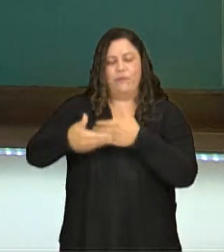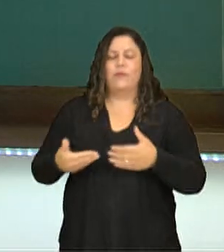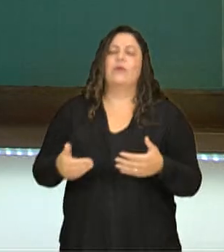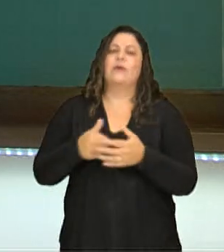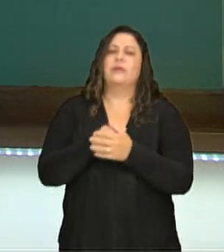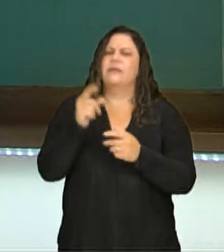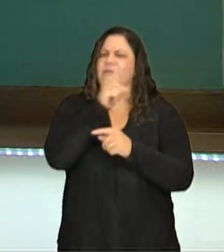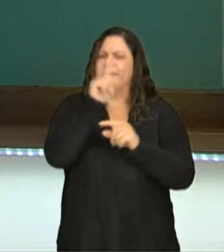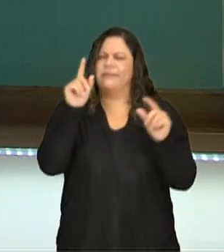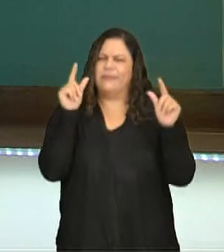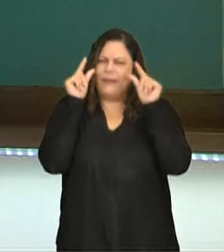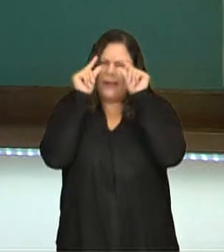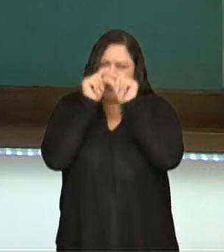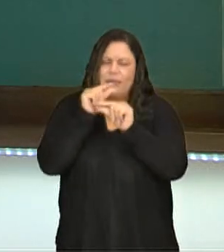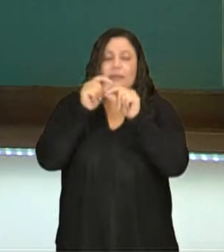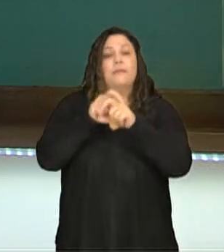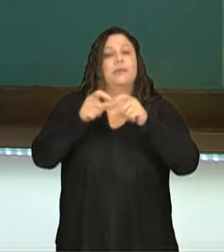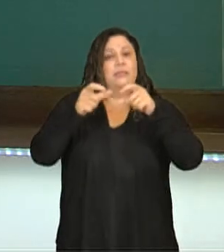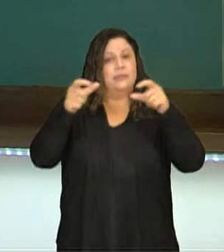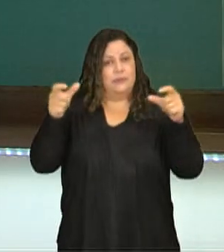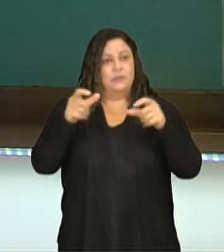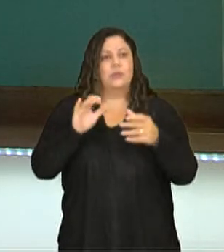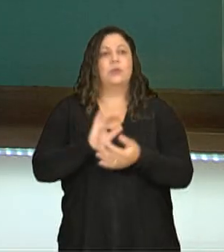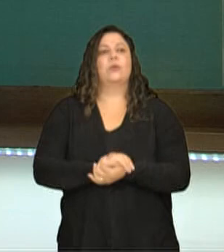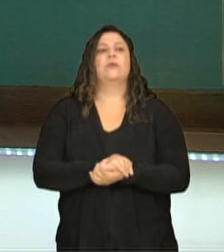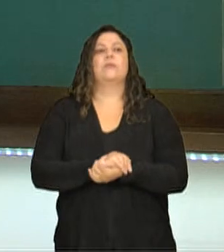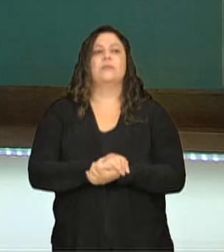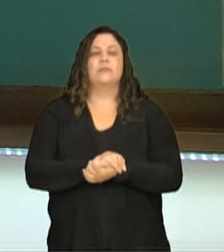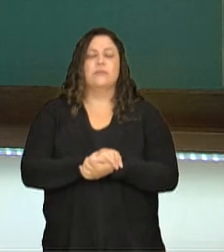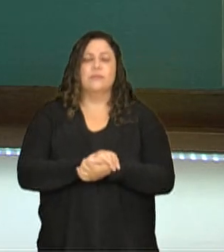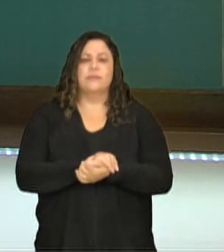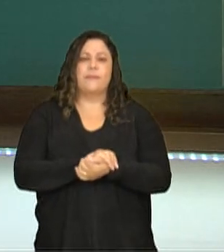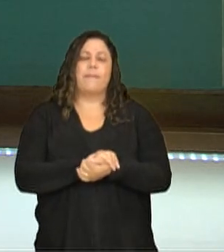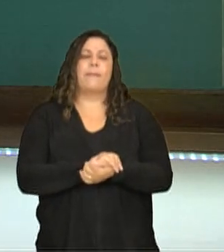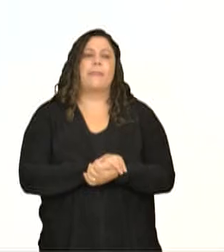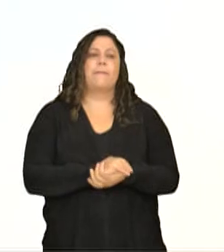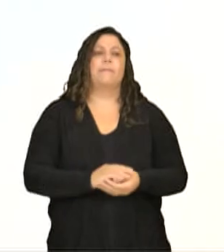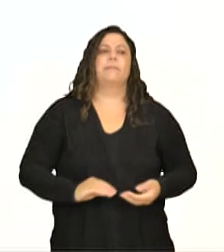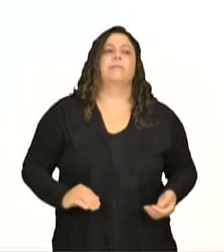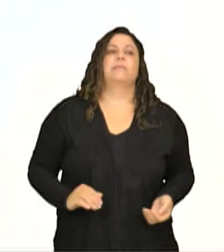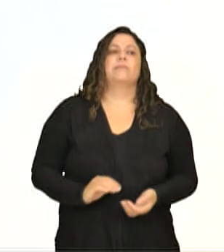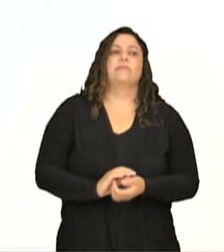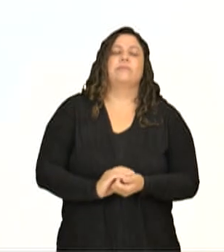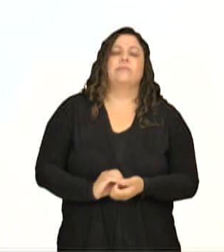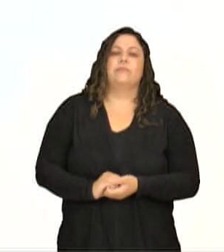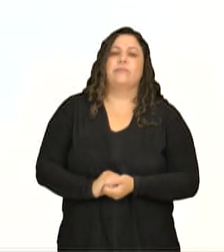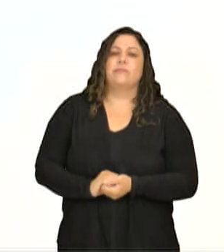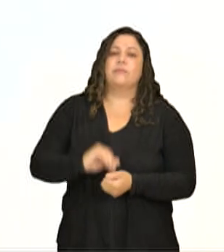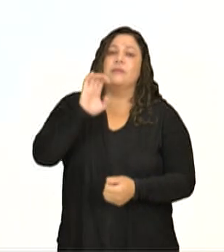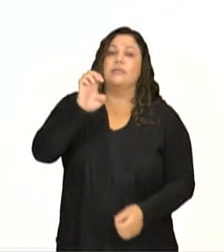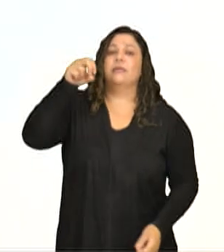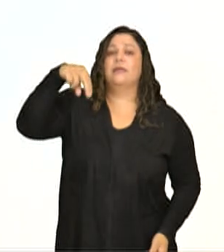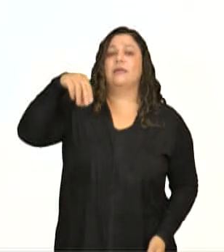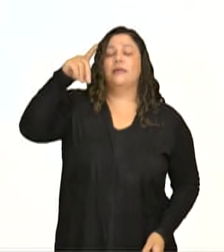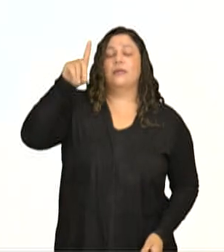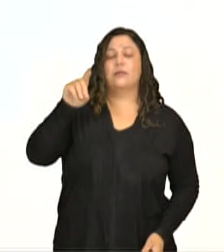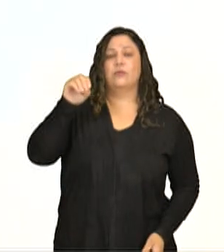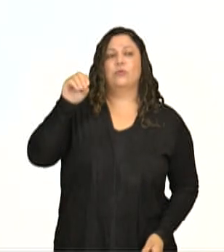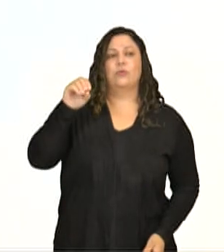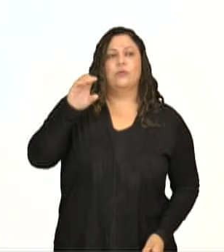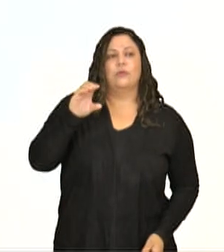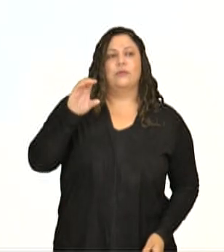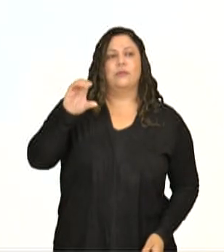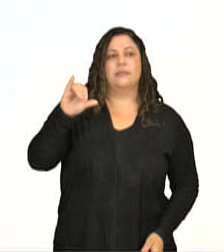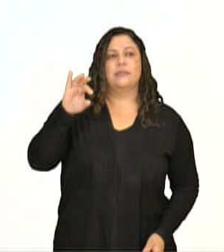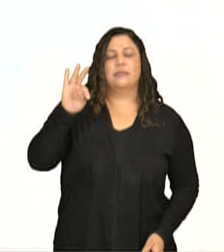pequenos íons, estamos falando de partículas maiores, tá? De algumas vesículas maiores. Em termos de endocitose, o que nós